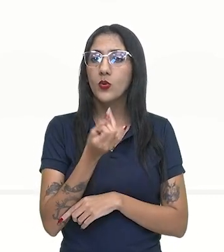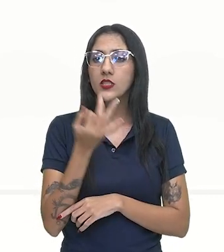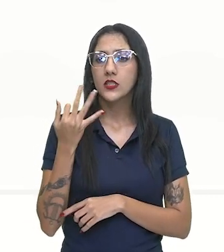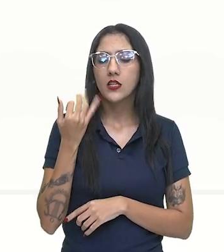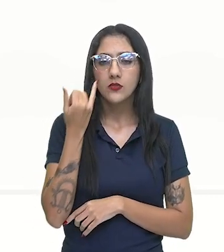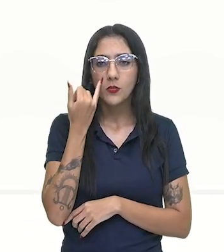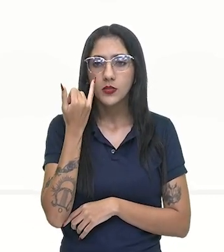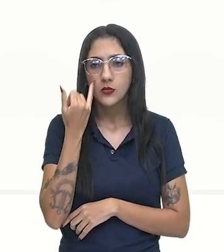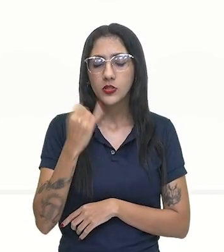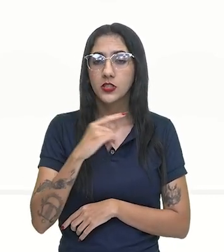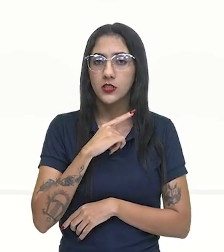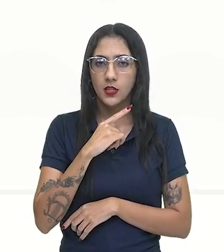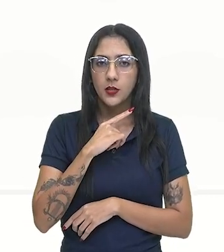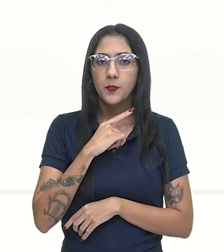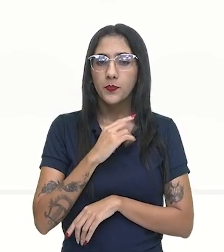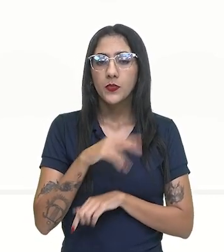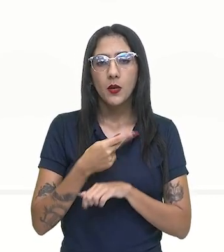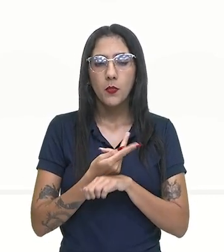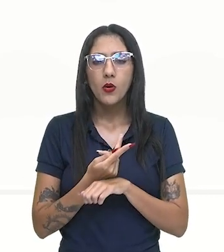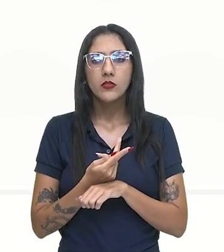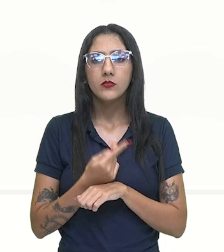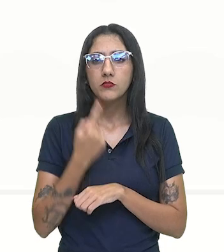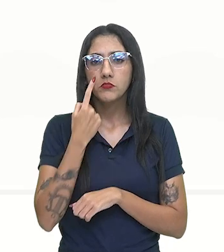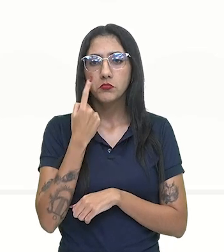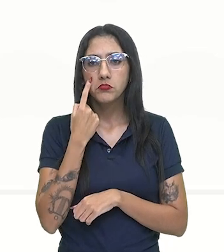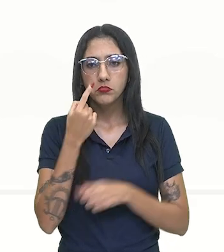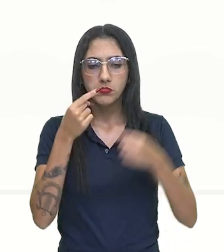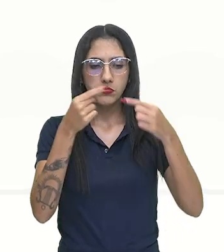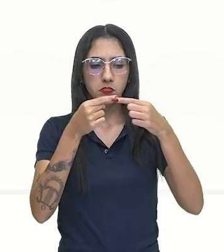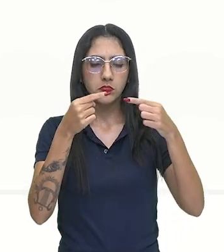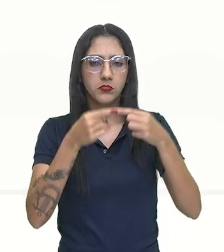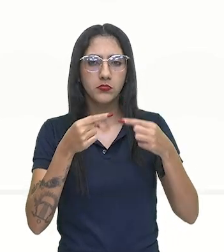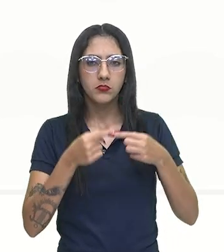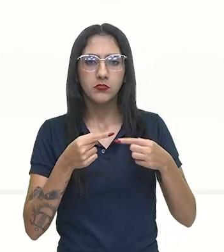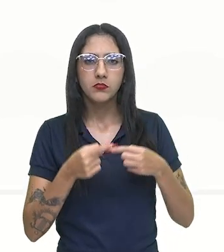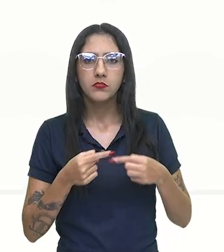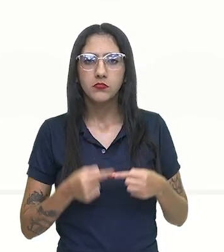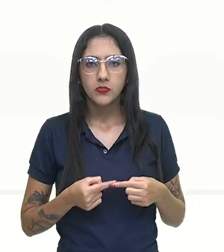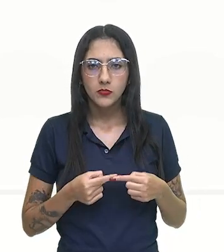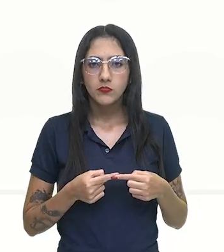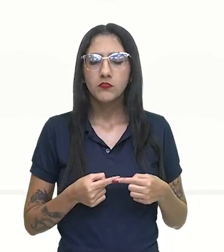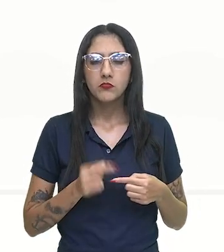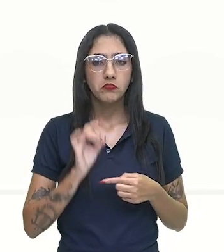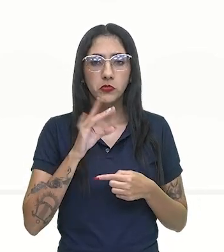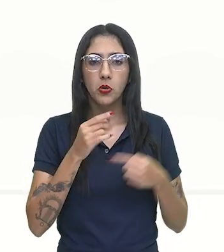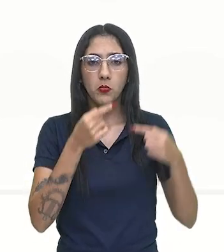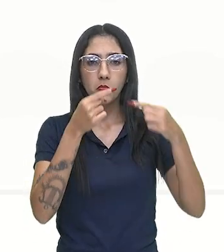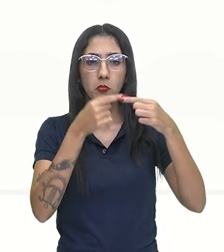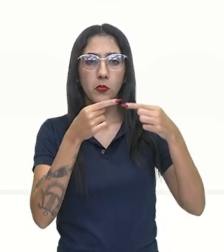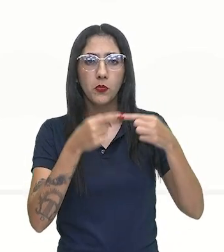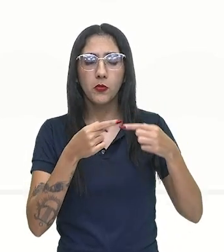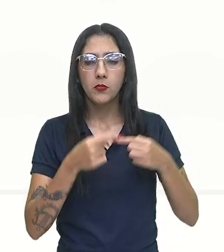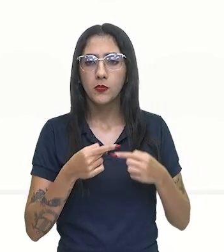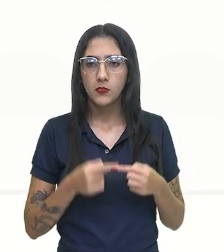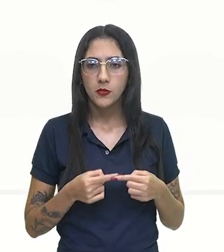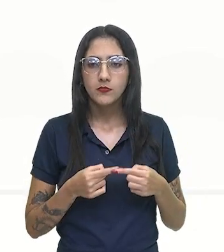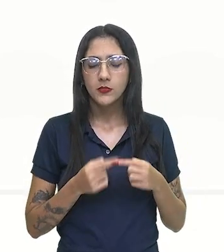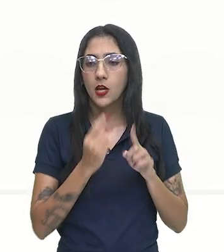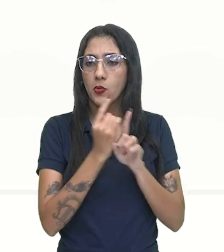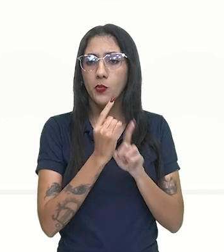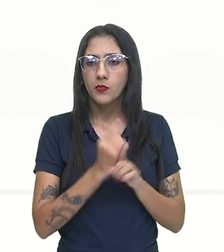temos disponível, né, de cada um deles. A gente tem, então, que realizar uma multiplicação, a gente encontra, então,